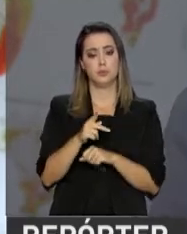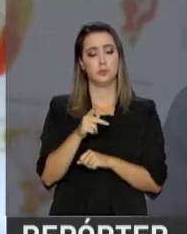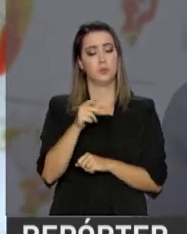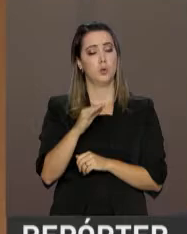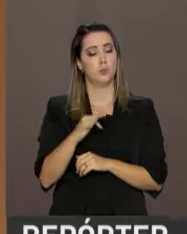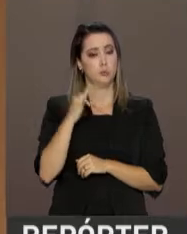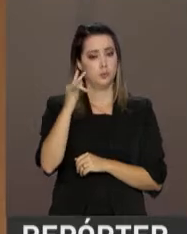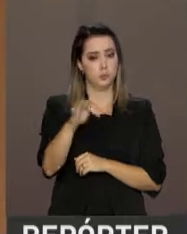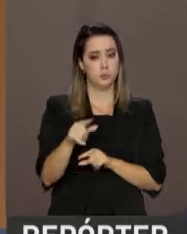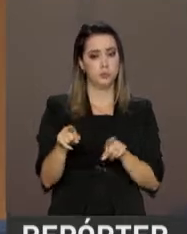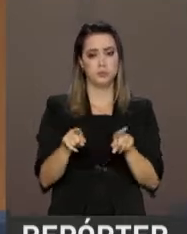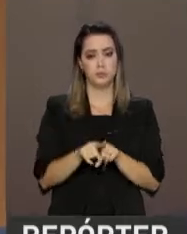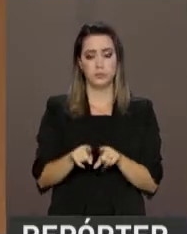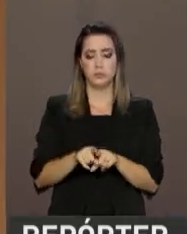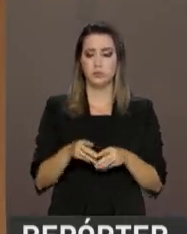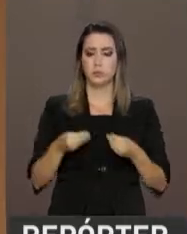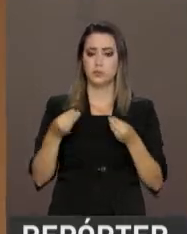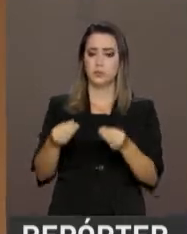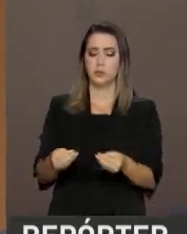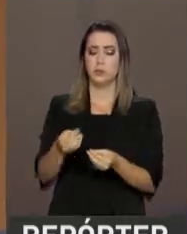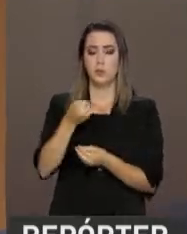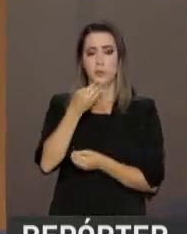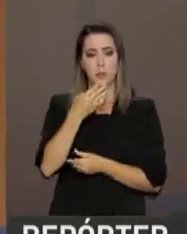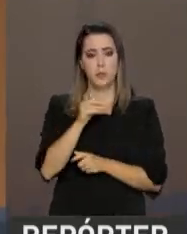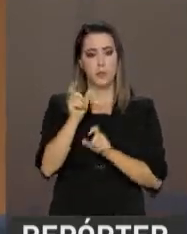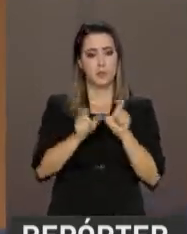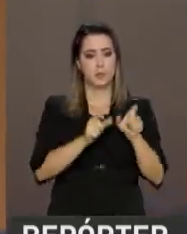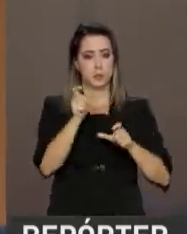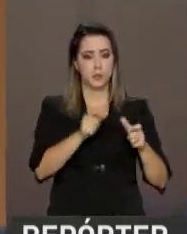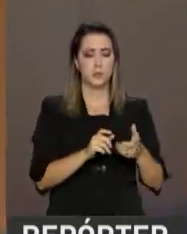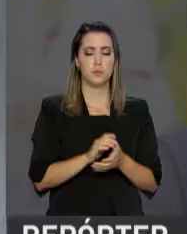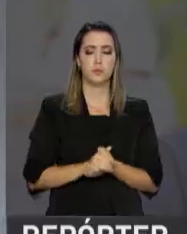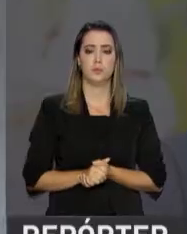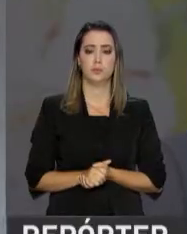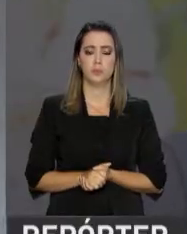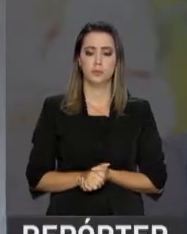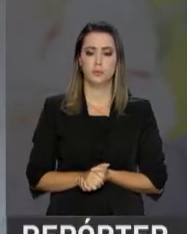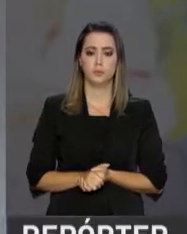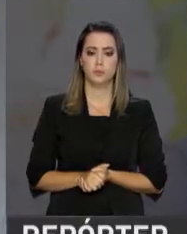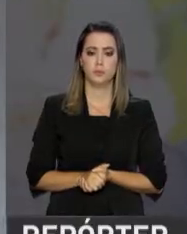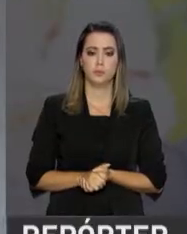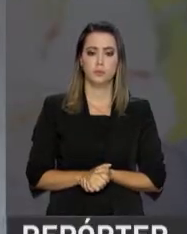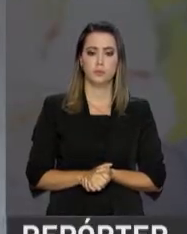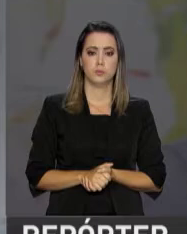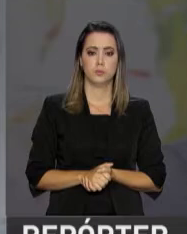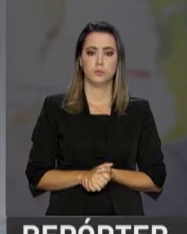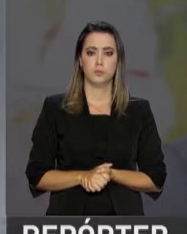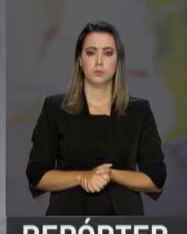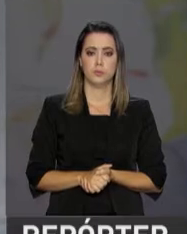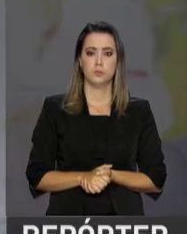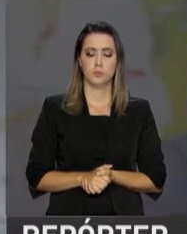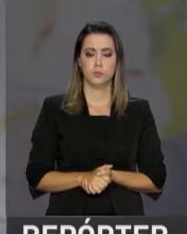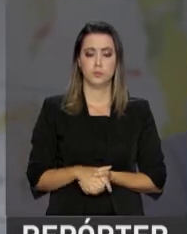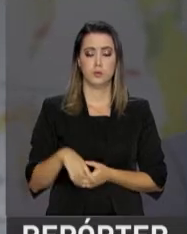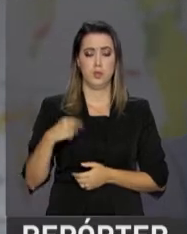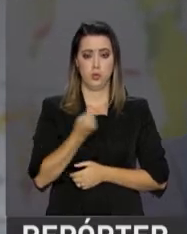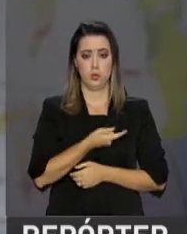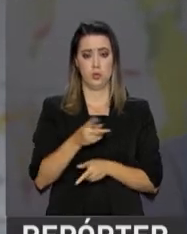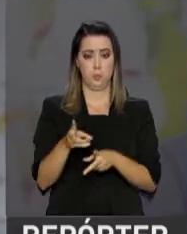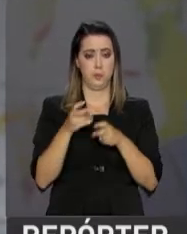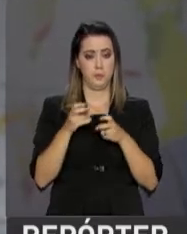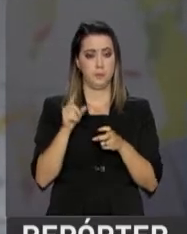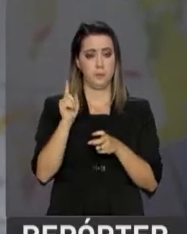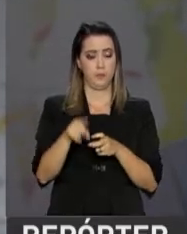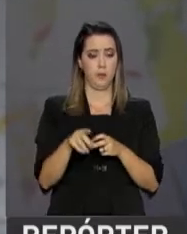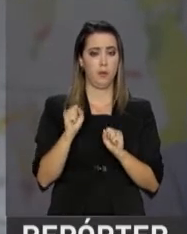anos além de trazer benefícios para o consumidor as nossas primeiras simulações calculam que a